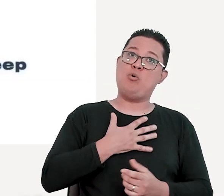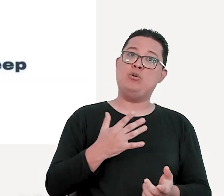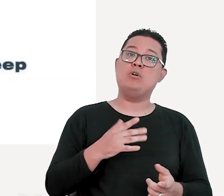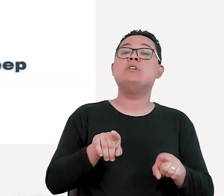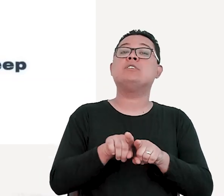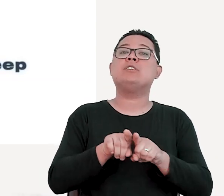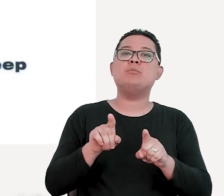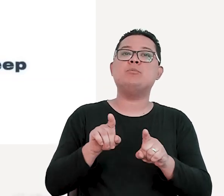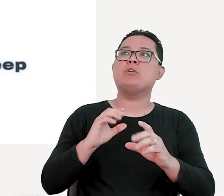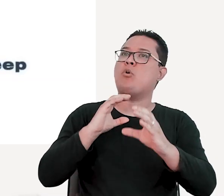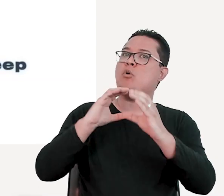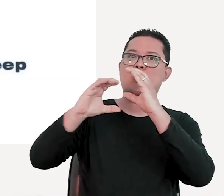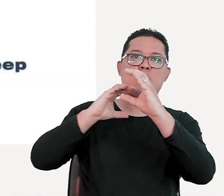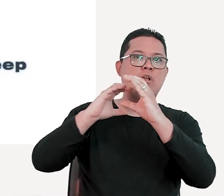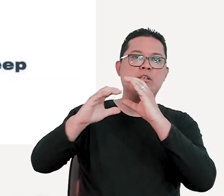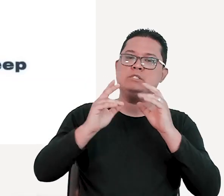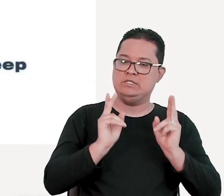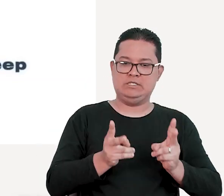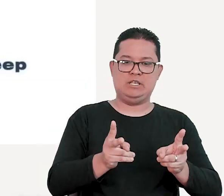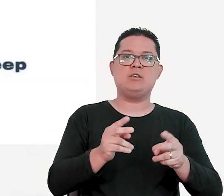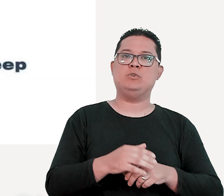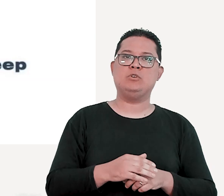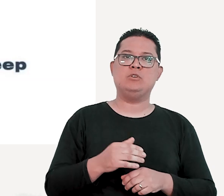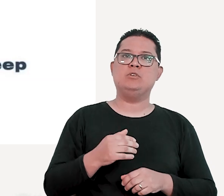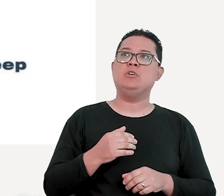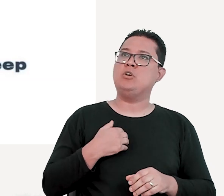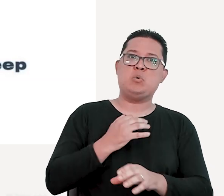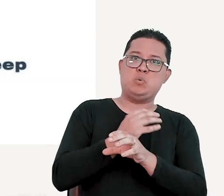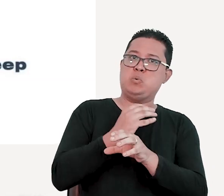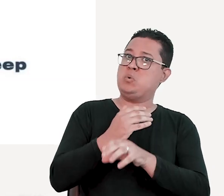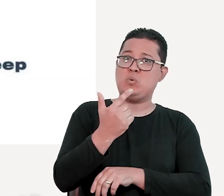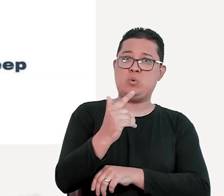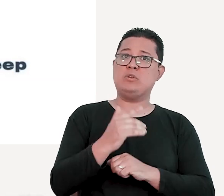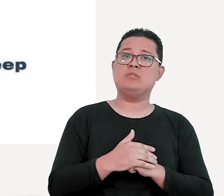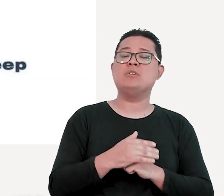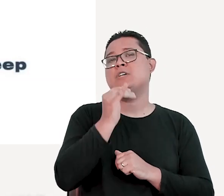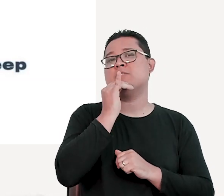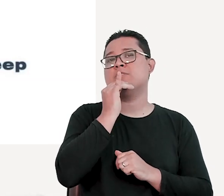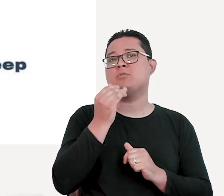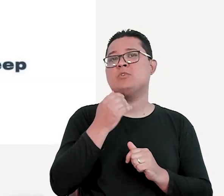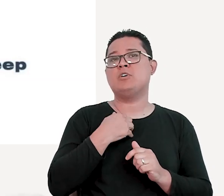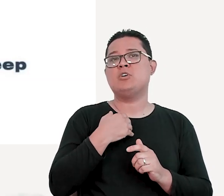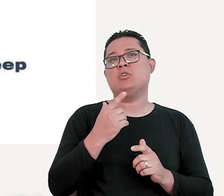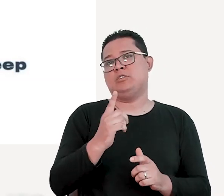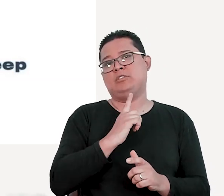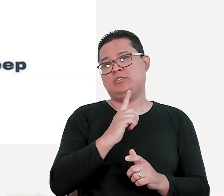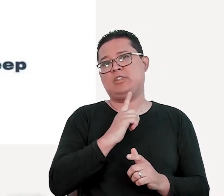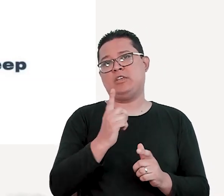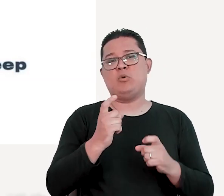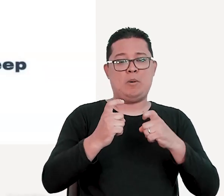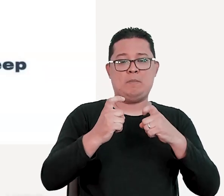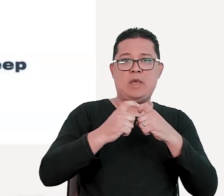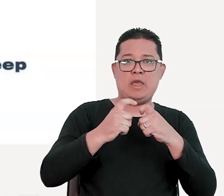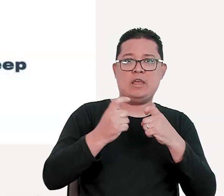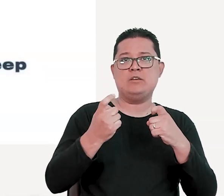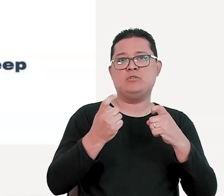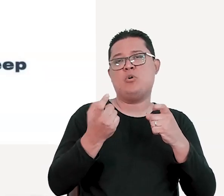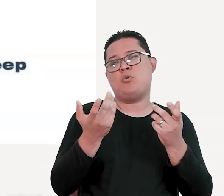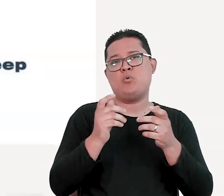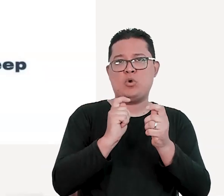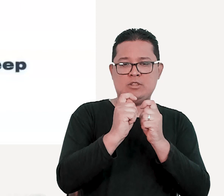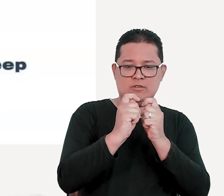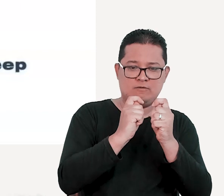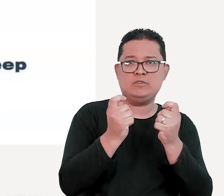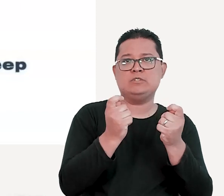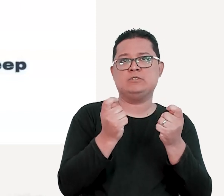de canal. Se você, por exemplo, tem algum imprevisto, consulta médica, que a gente sempre consegue, às vezes, um encaixe, né?